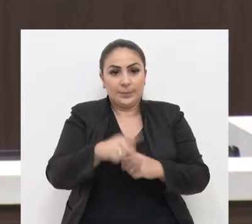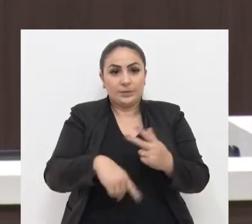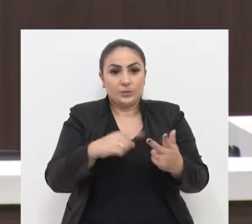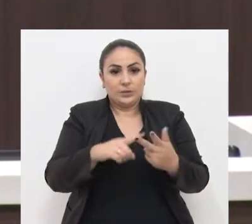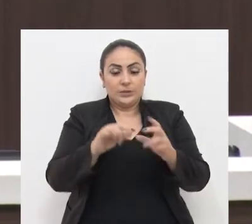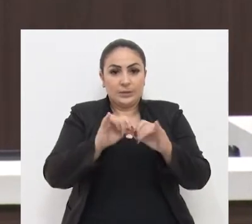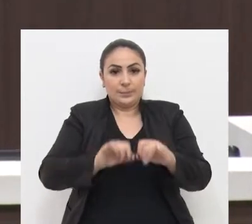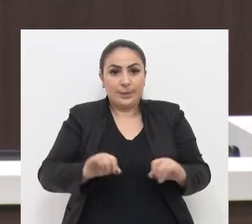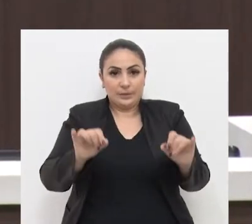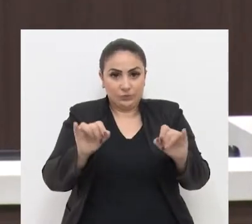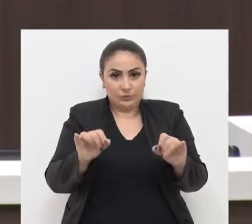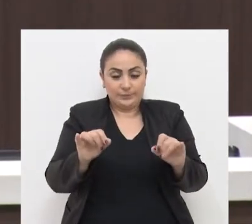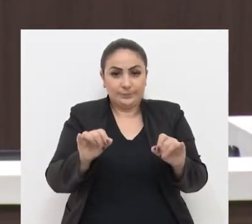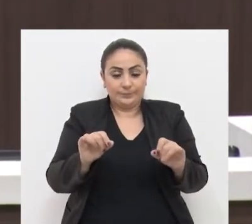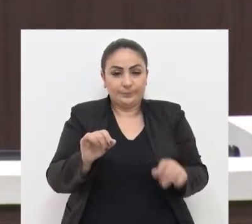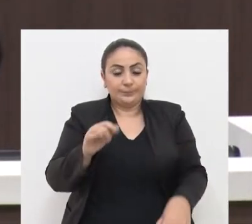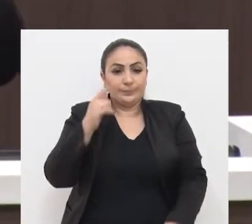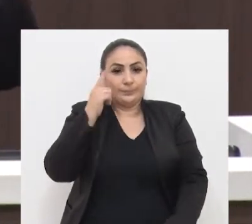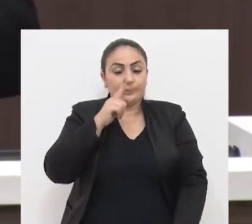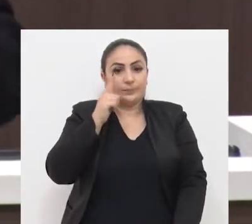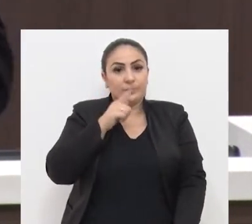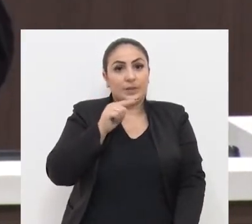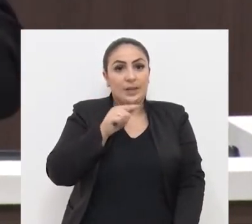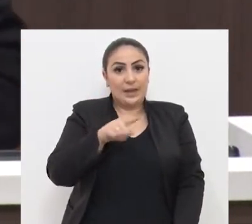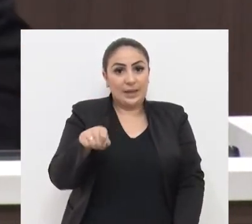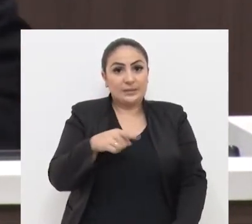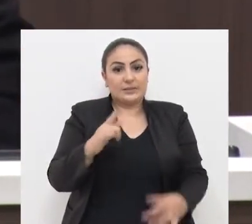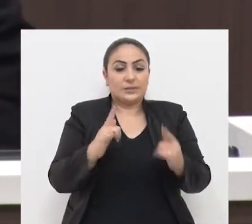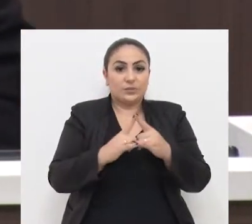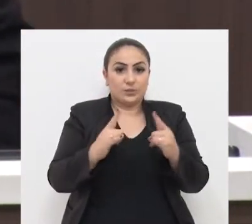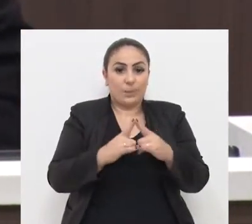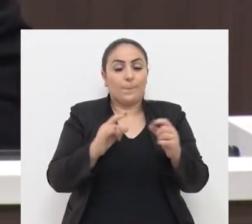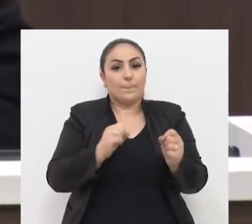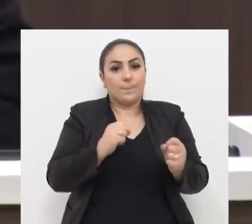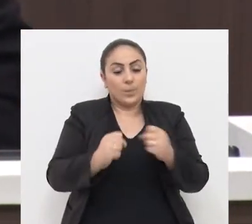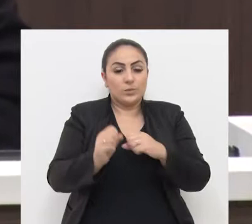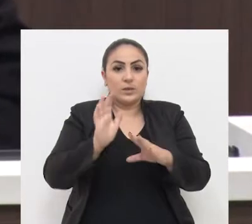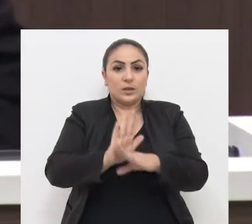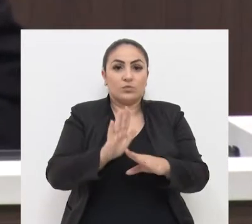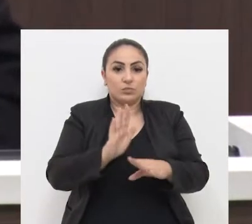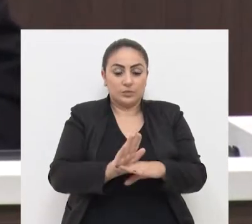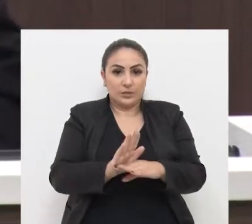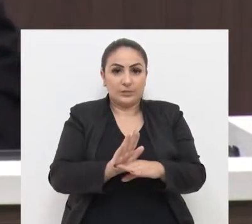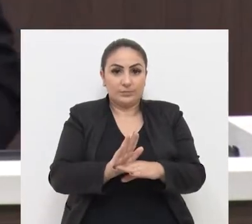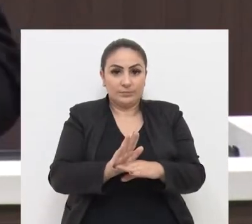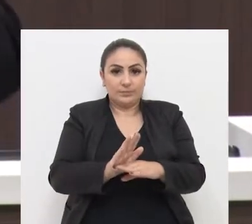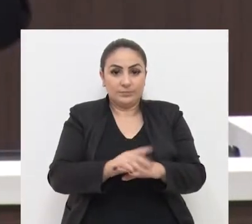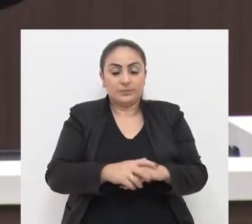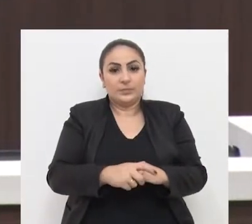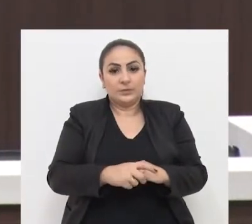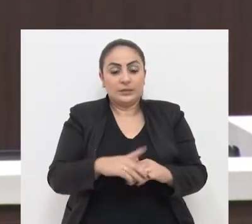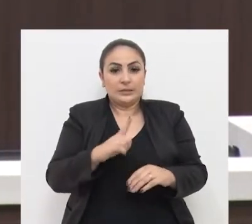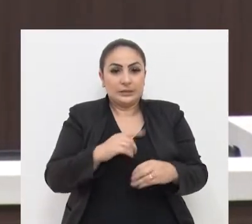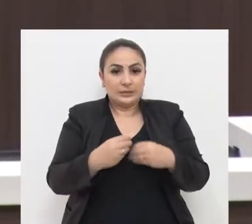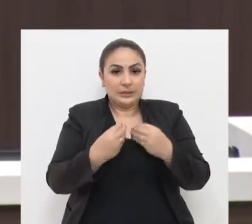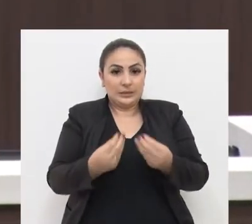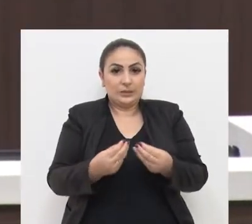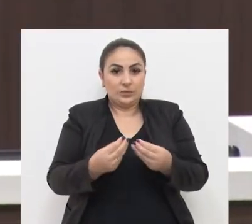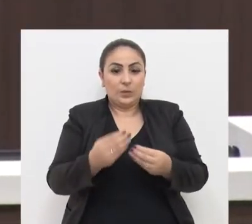Instituto IMED, para que essas instituições possam auxiliar,